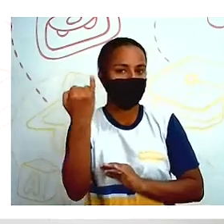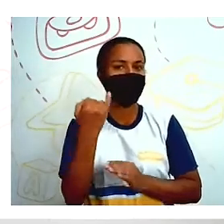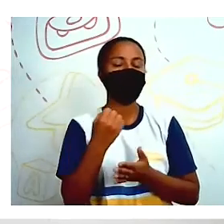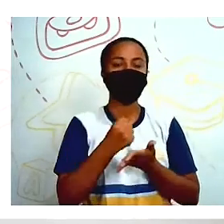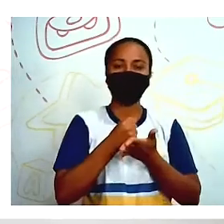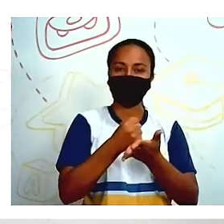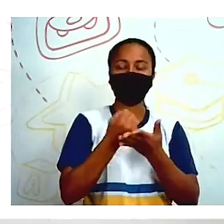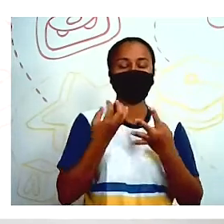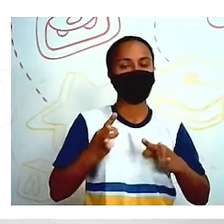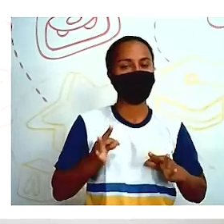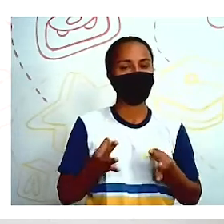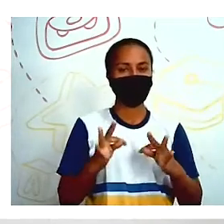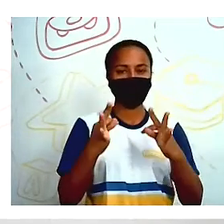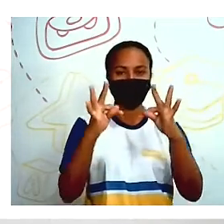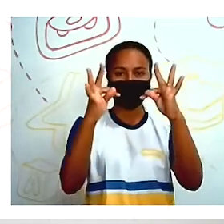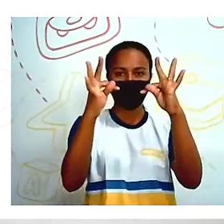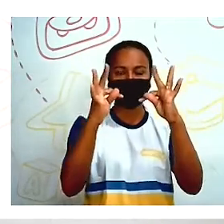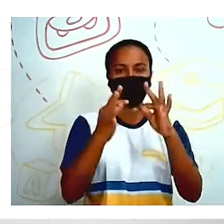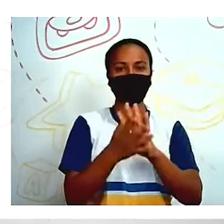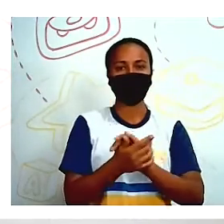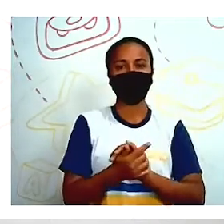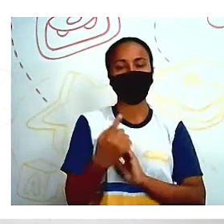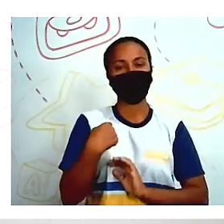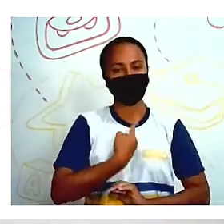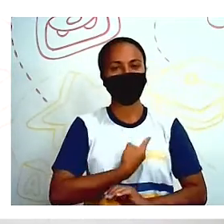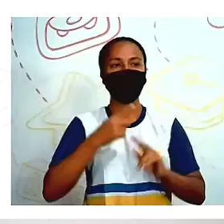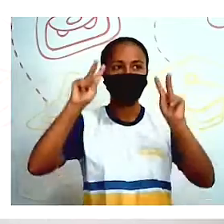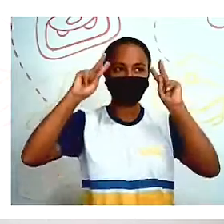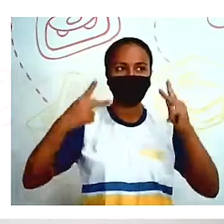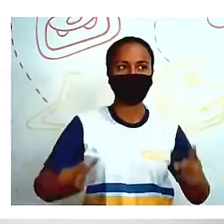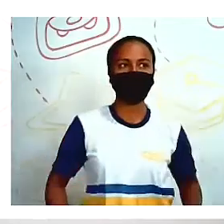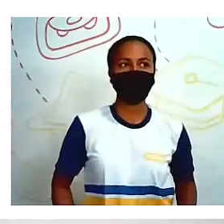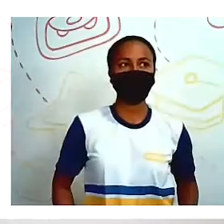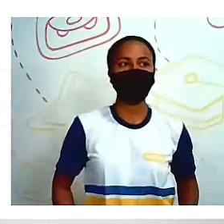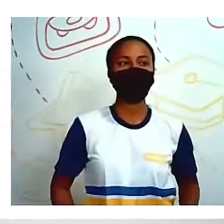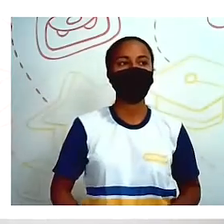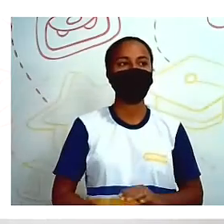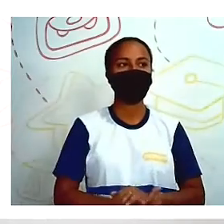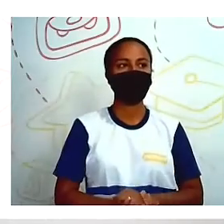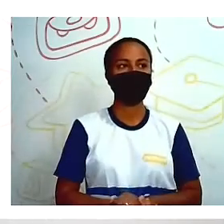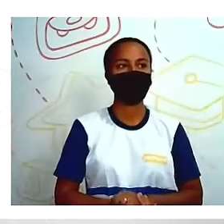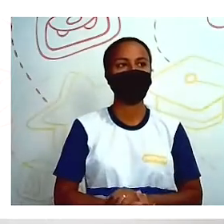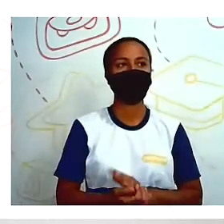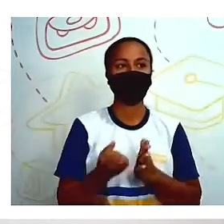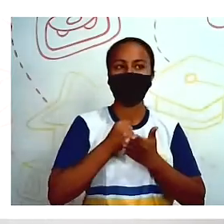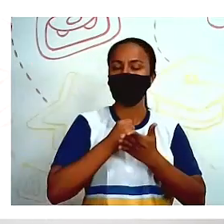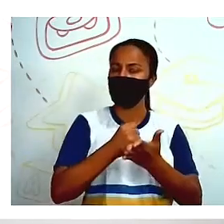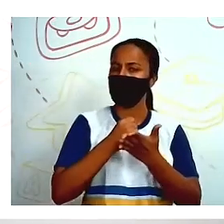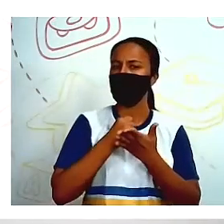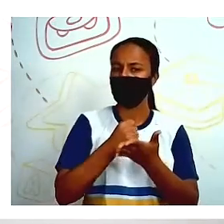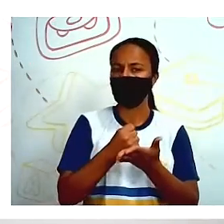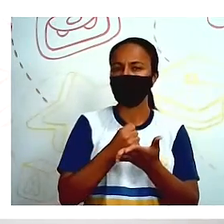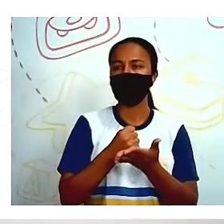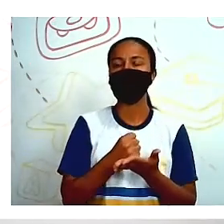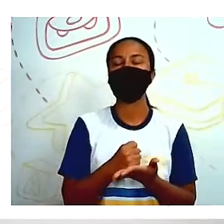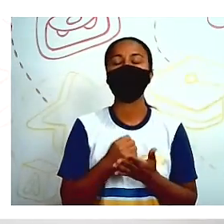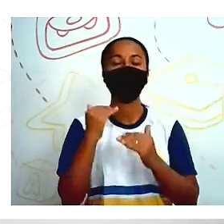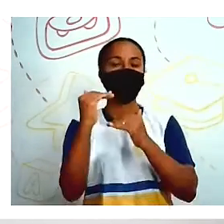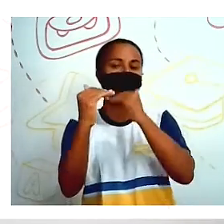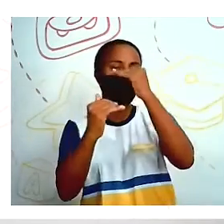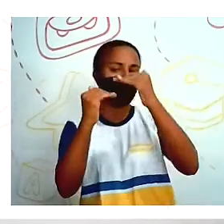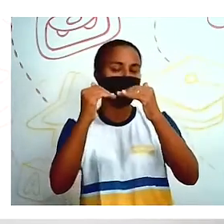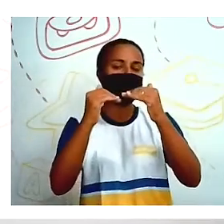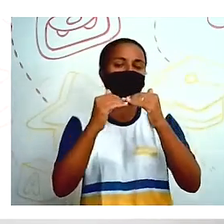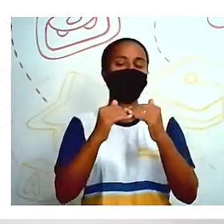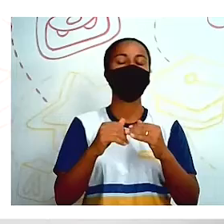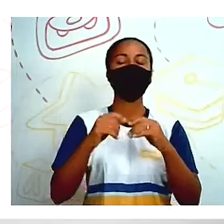contribuições da tecnologia para nós seres humanos. Então, além de contribuir com a sua descoberta para o desenvolvimento geral